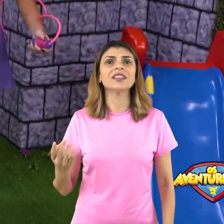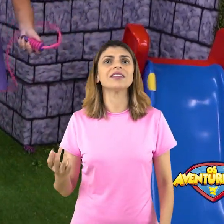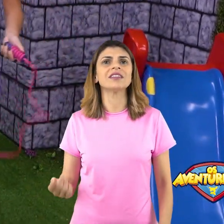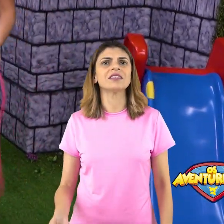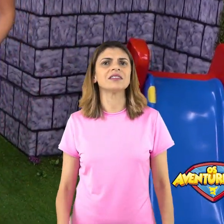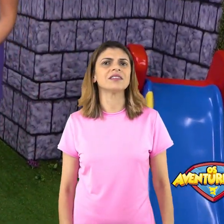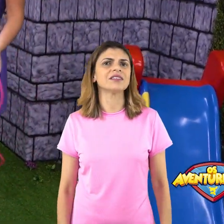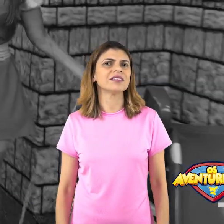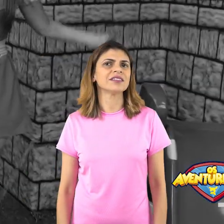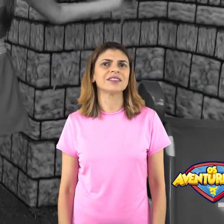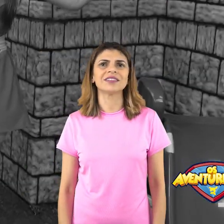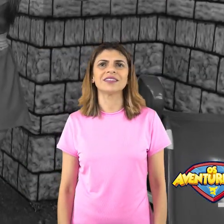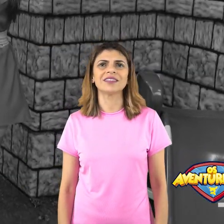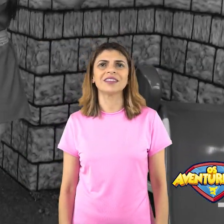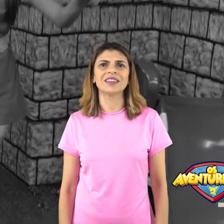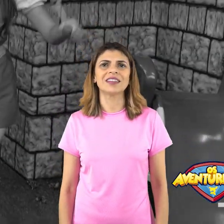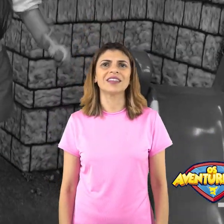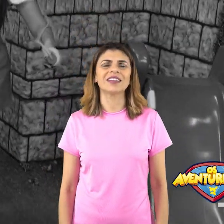1, 2, 3 e 1.